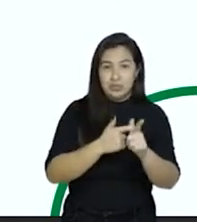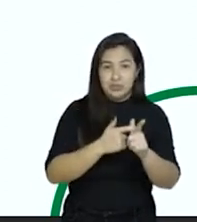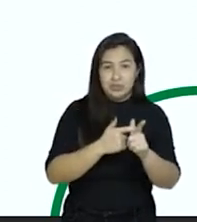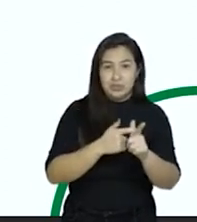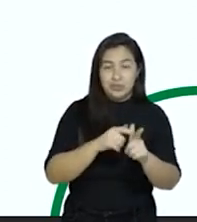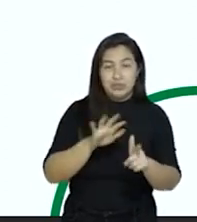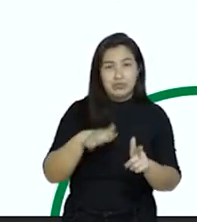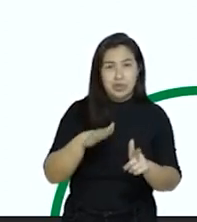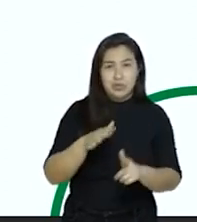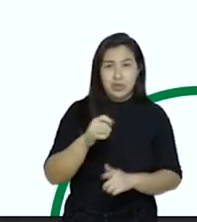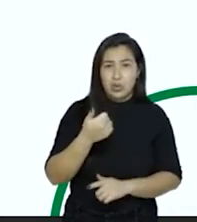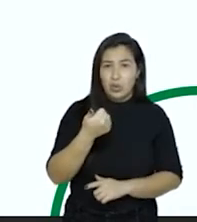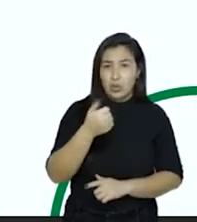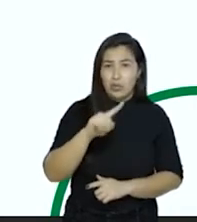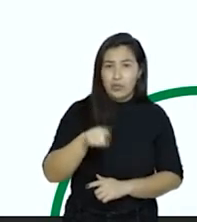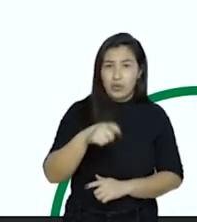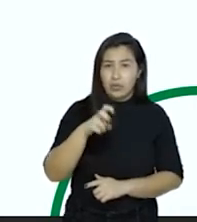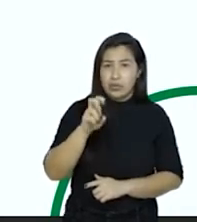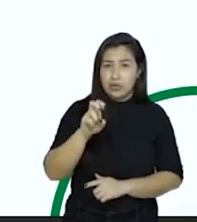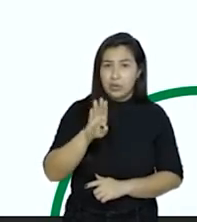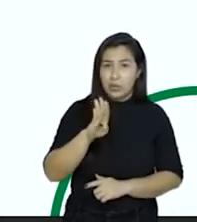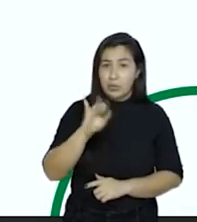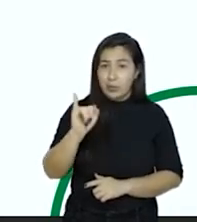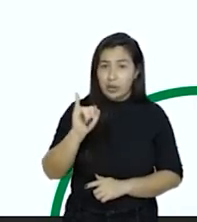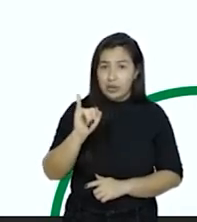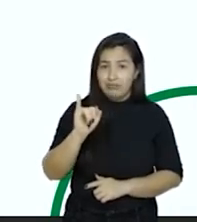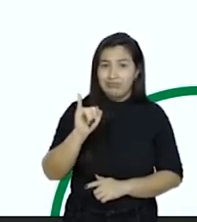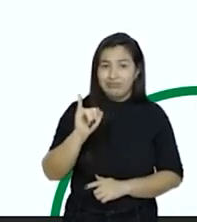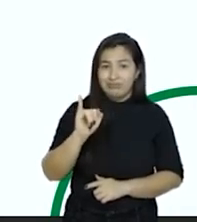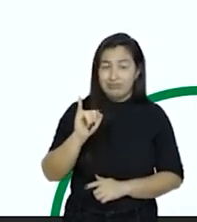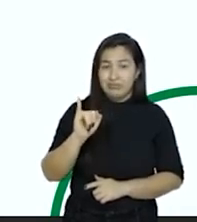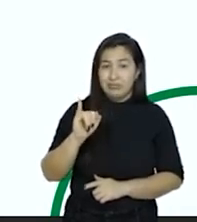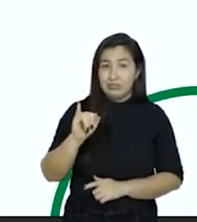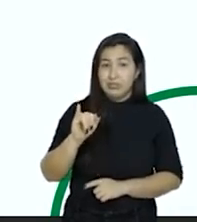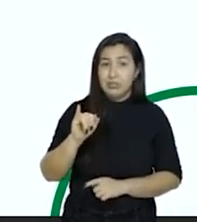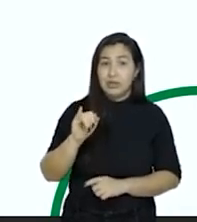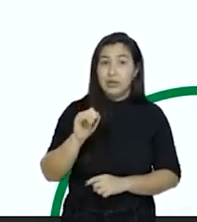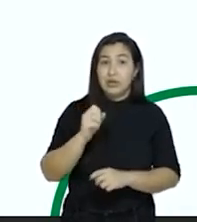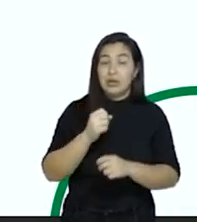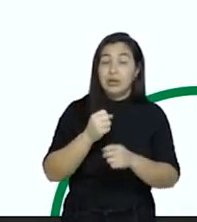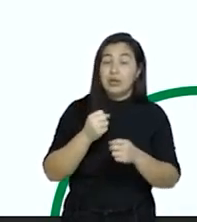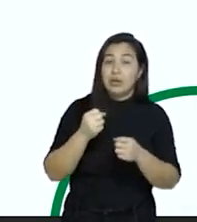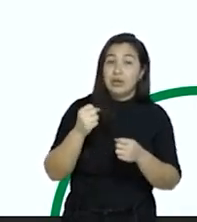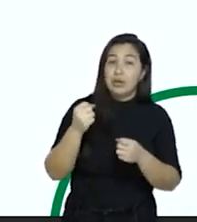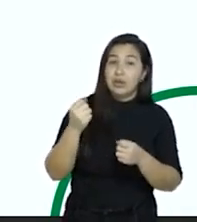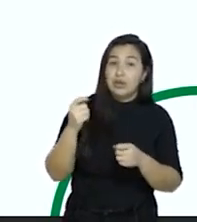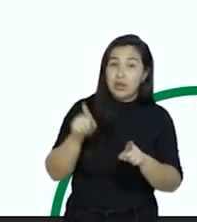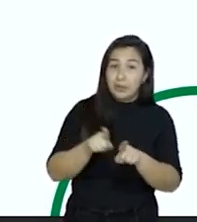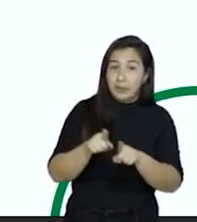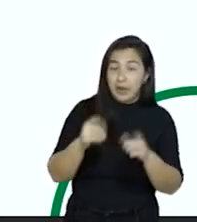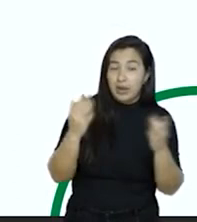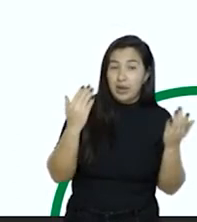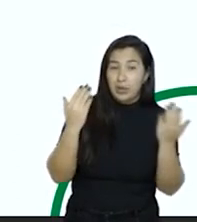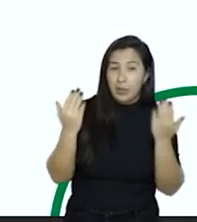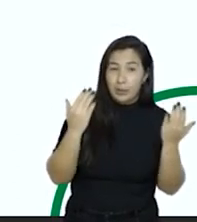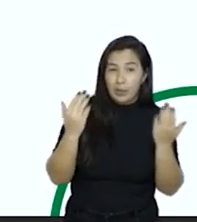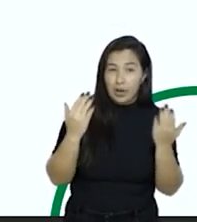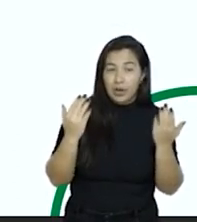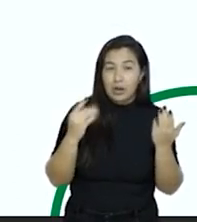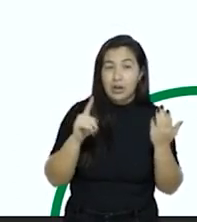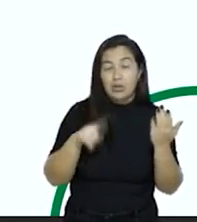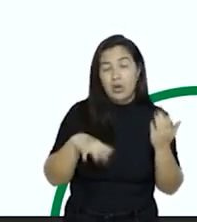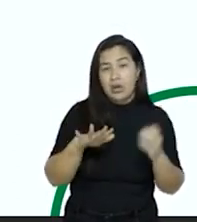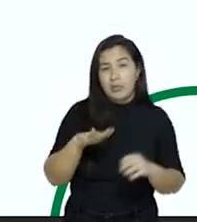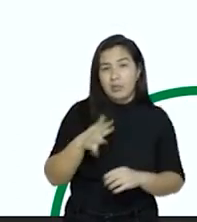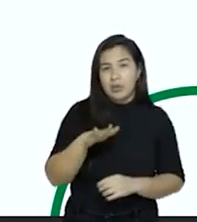um bilhão e meio de reais quanto na margem histórica dos últimos 10 anos era